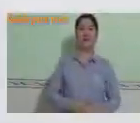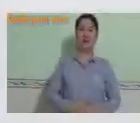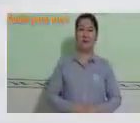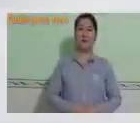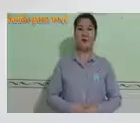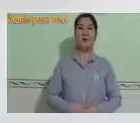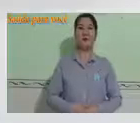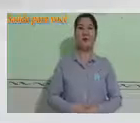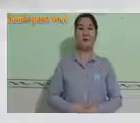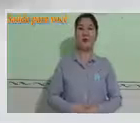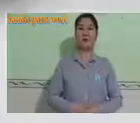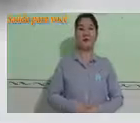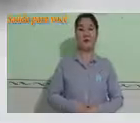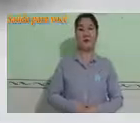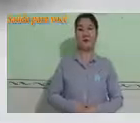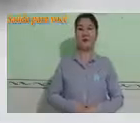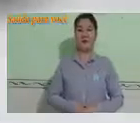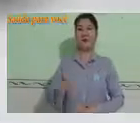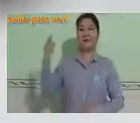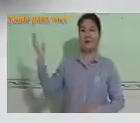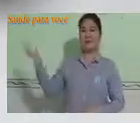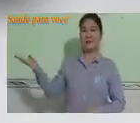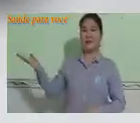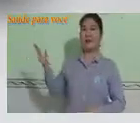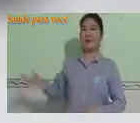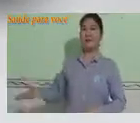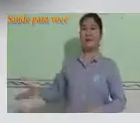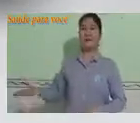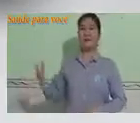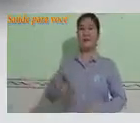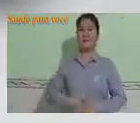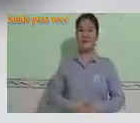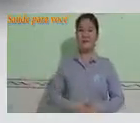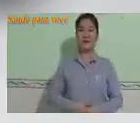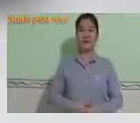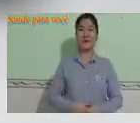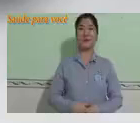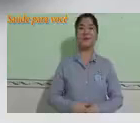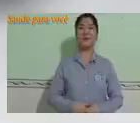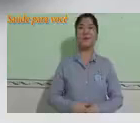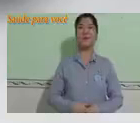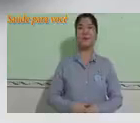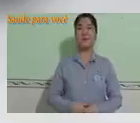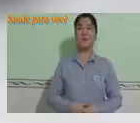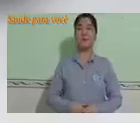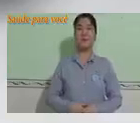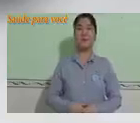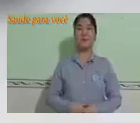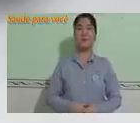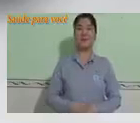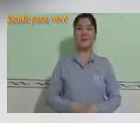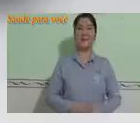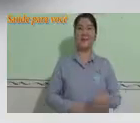Assim, pessoas como olhos castanhos, podem ter olhos azuis ou verdes, por exemplo, ponto e vírgula, lentes